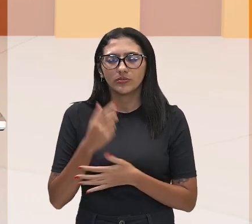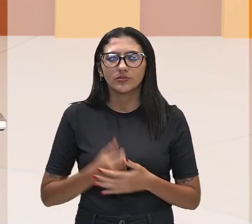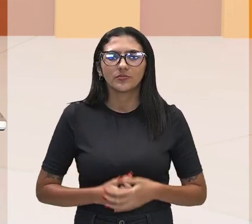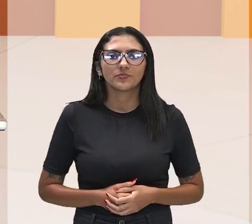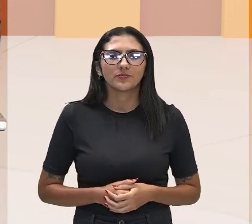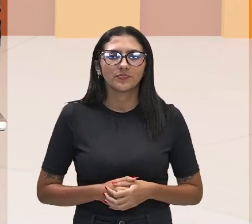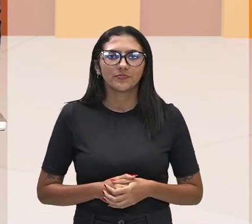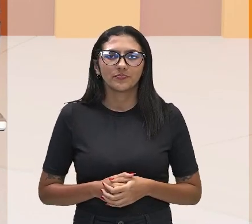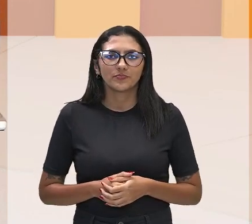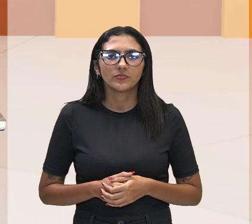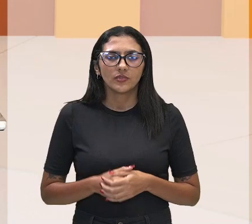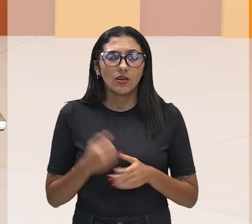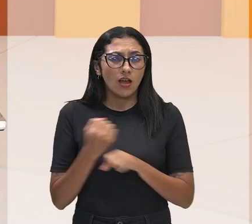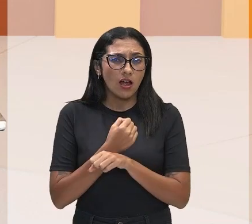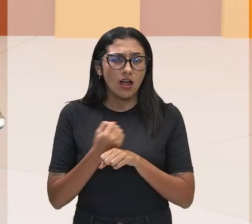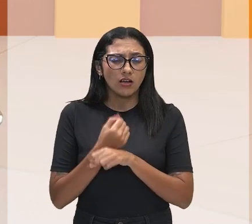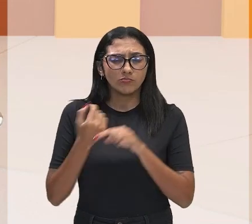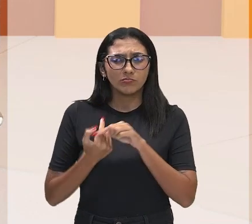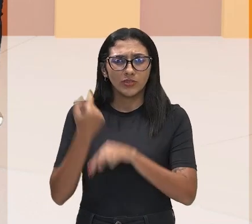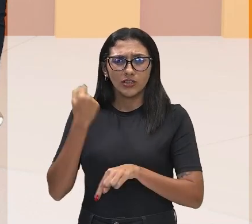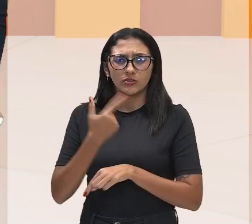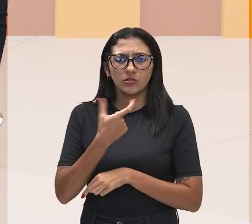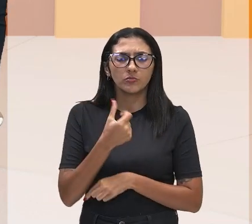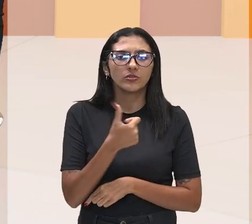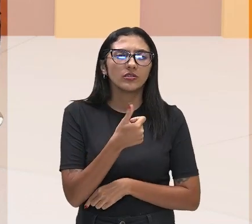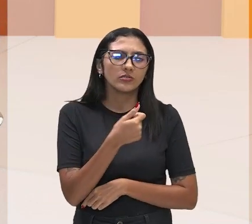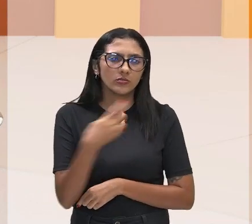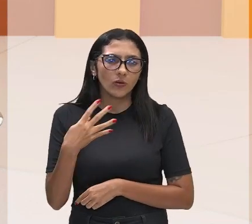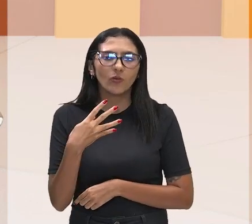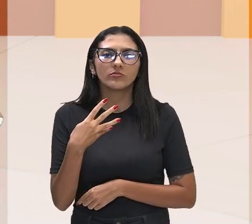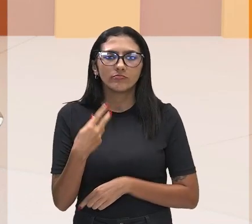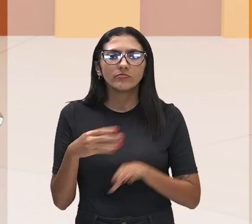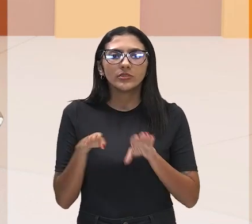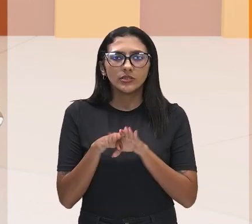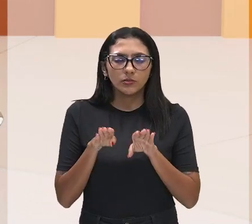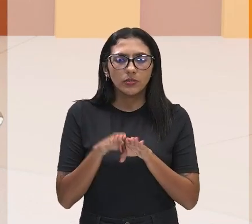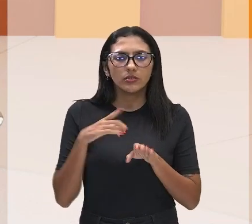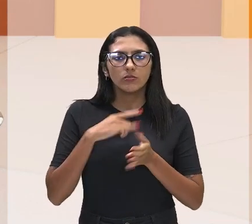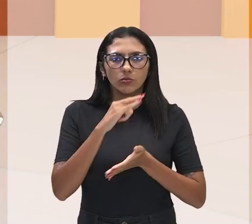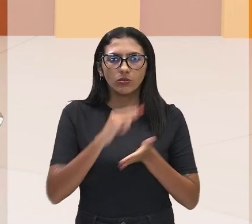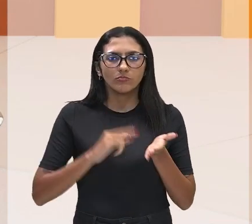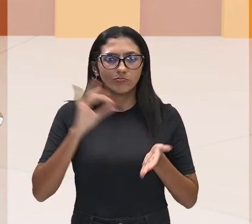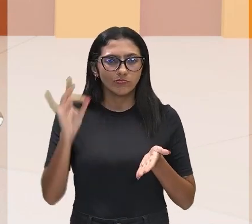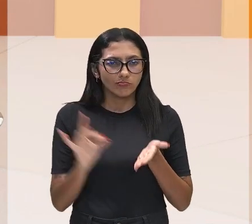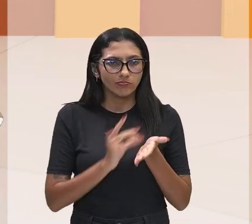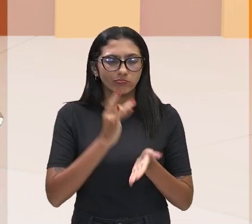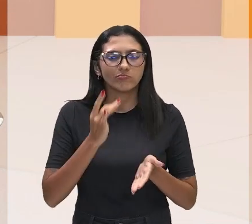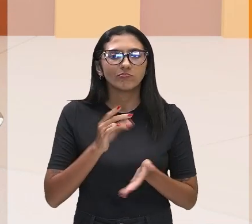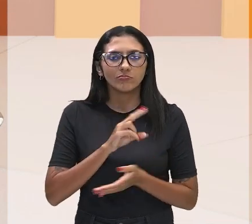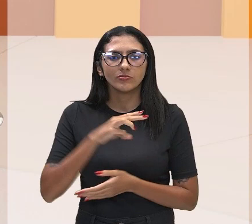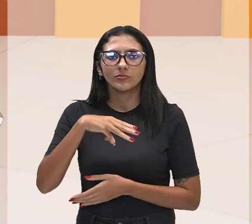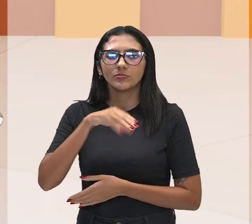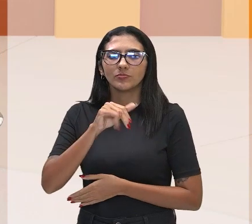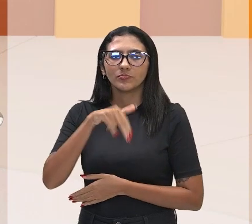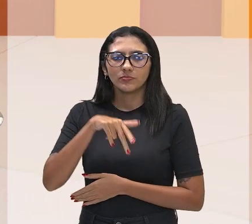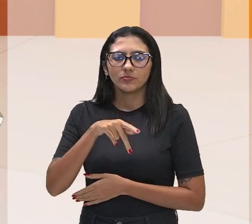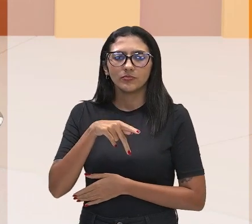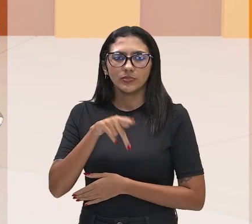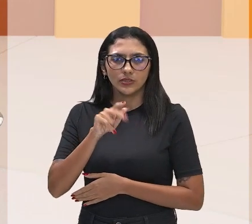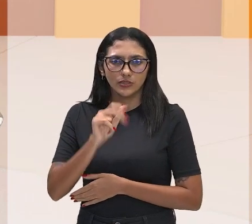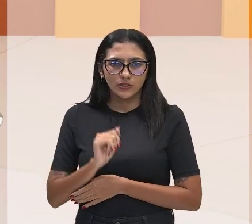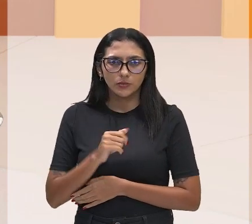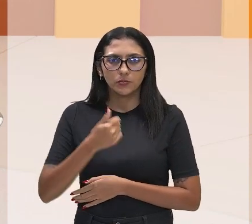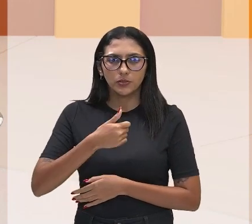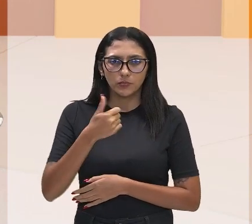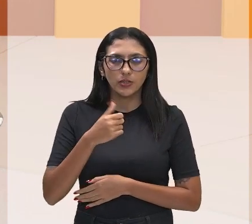em 2014, gente, a gente vai estudar também que através do Tratado de Minsk I, houve aí um acordo entre a Rússia